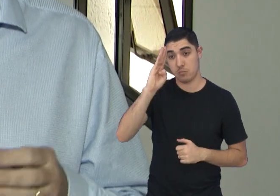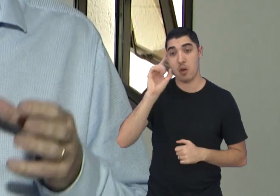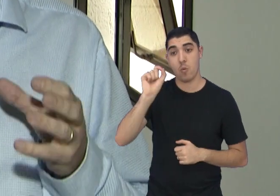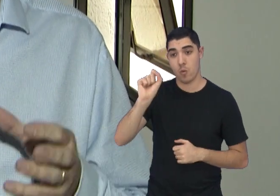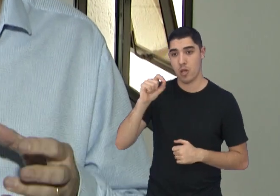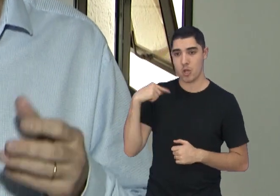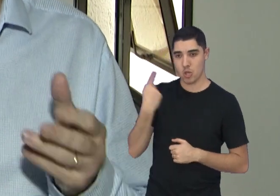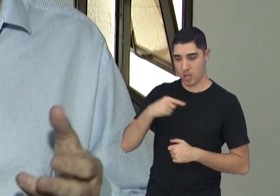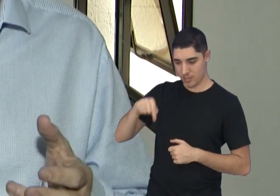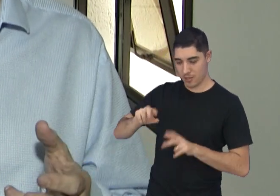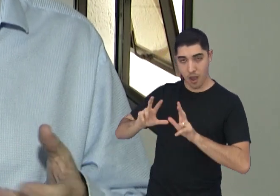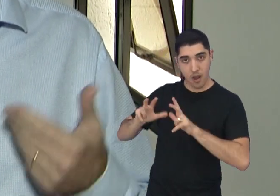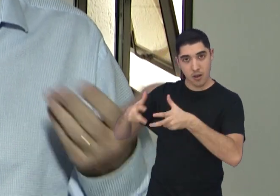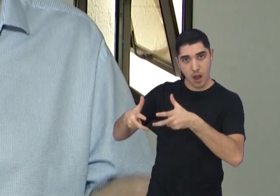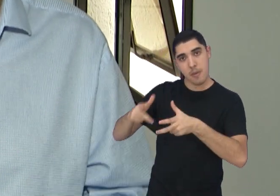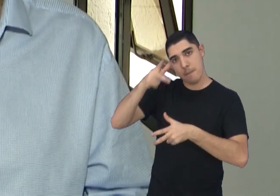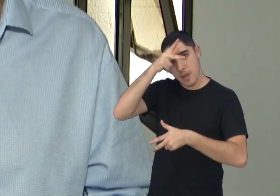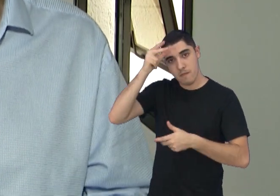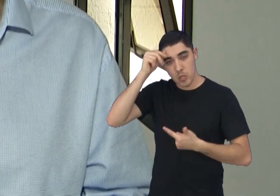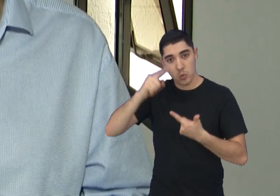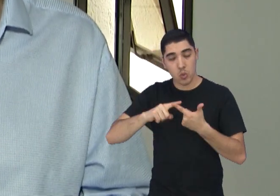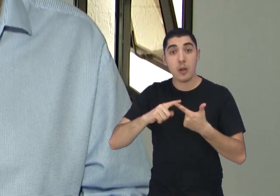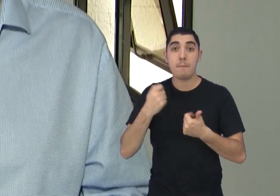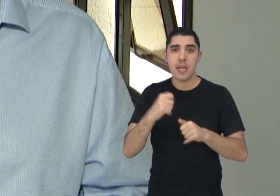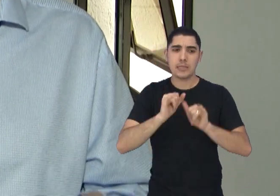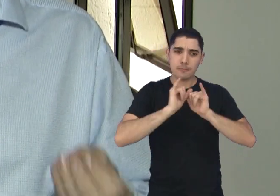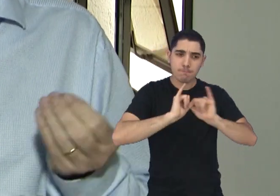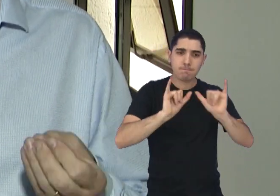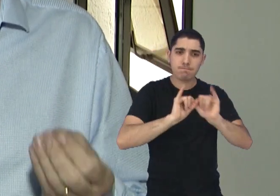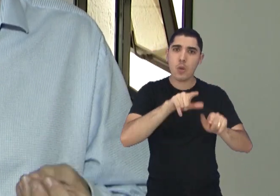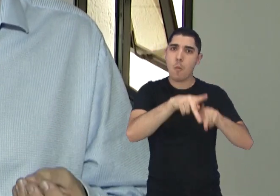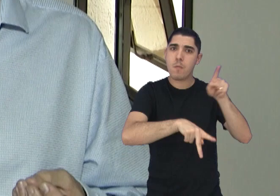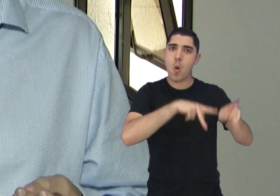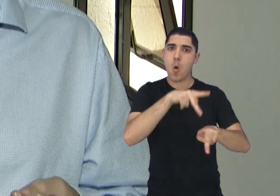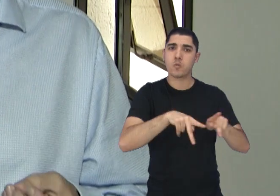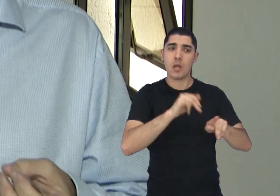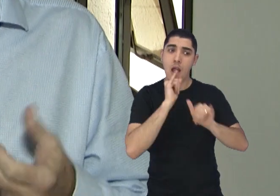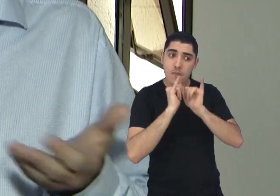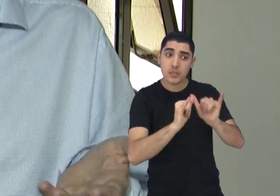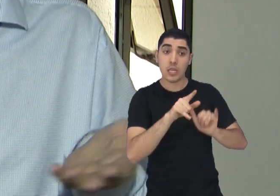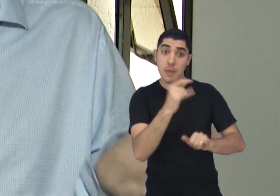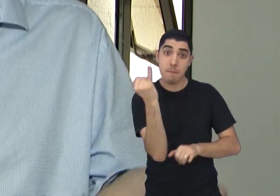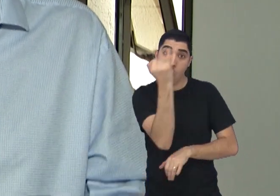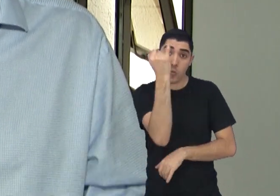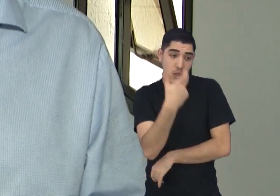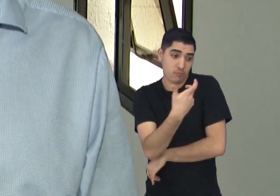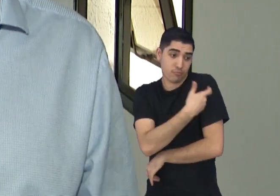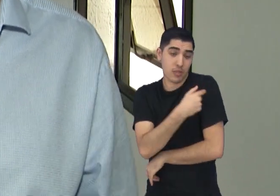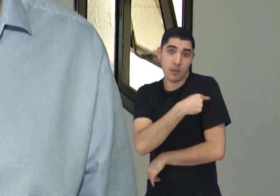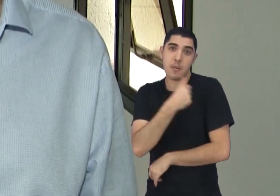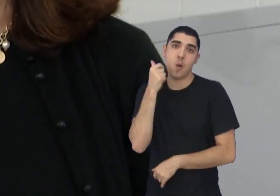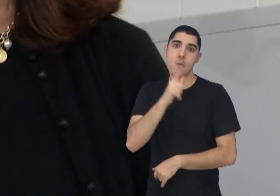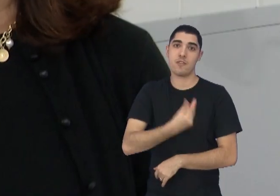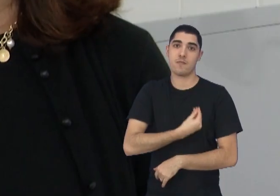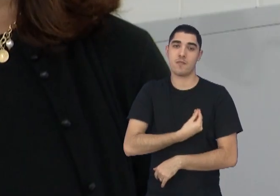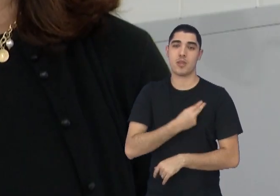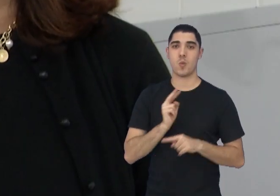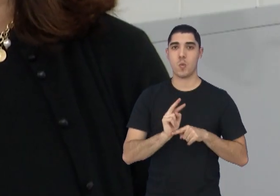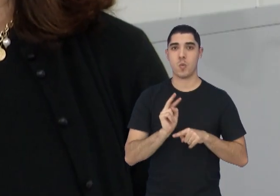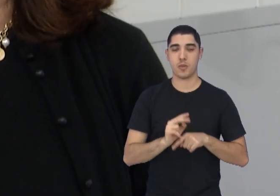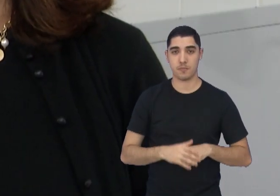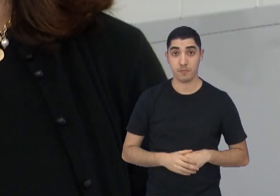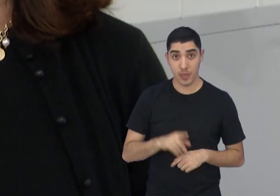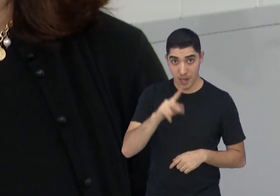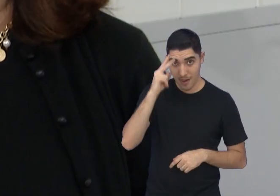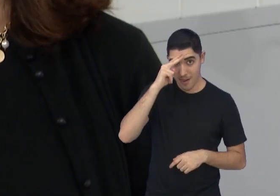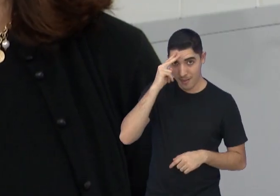poder público, da Câmara, da Prefeitura, é conscientizar a população da necessidade da vacina para prevenir vida. E a Cristina,